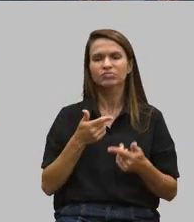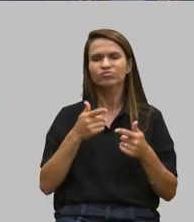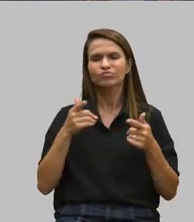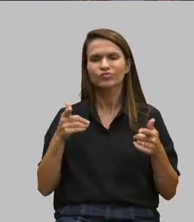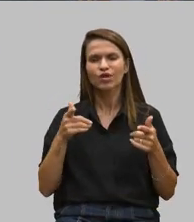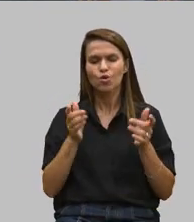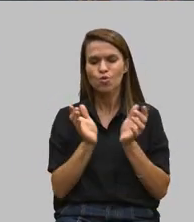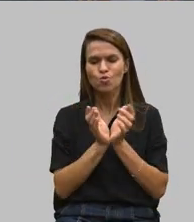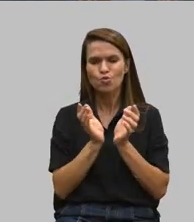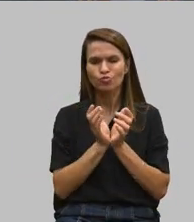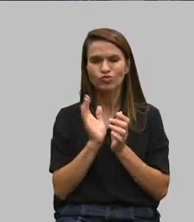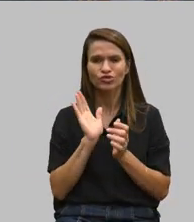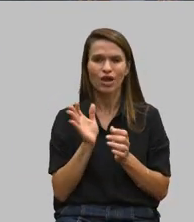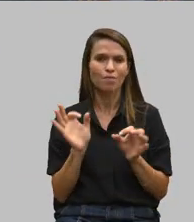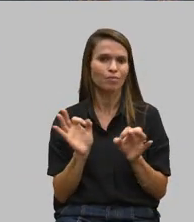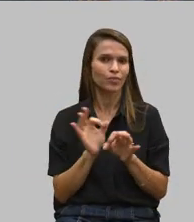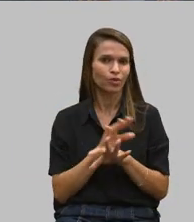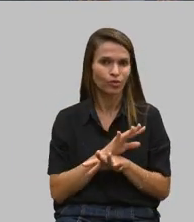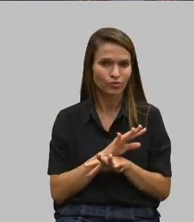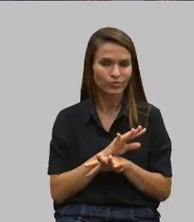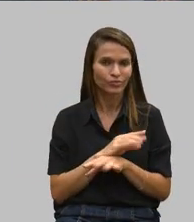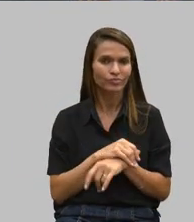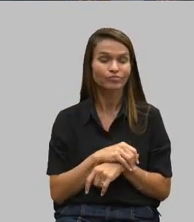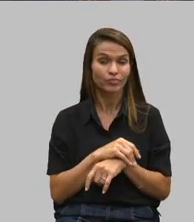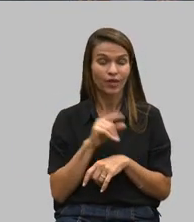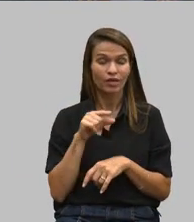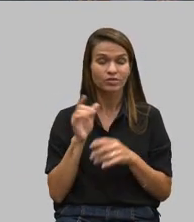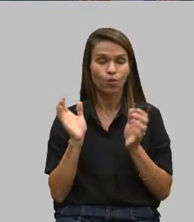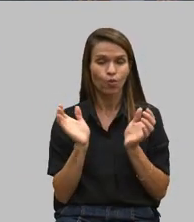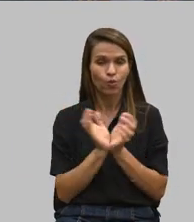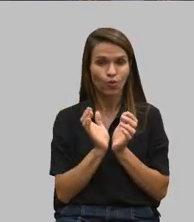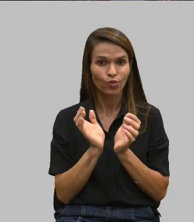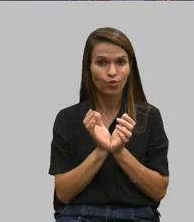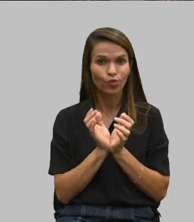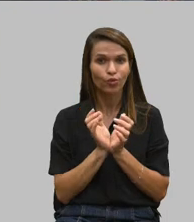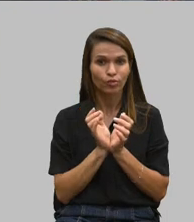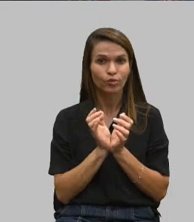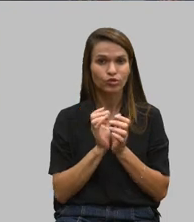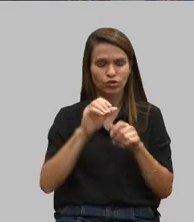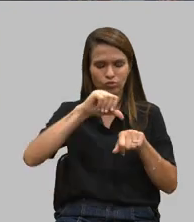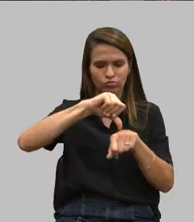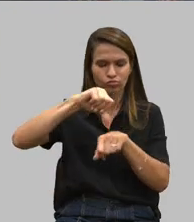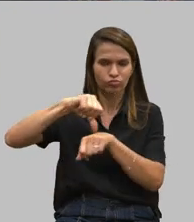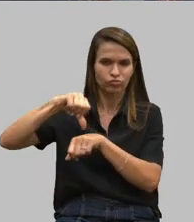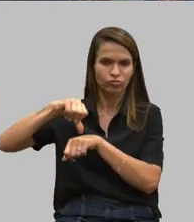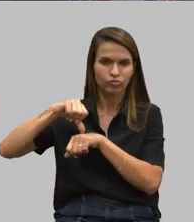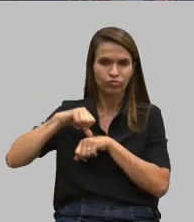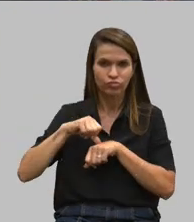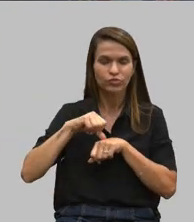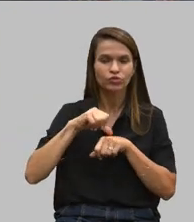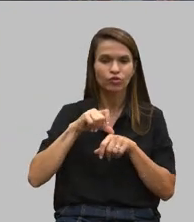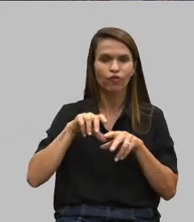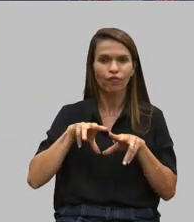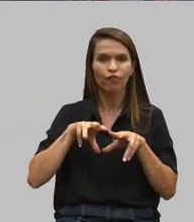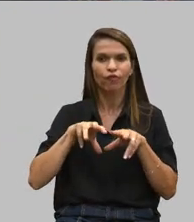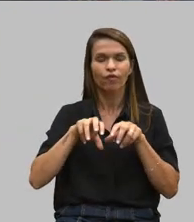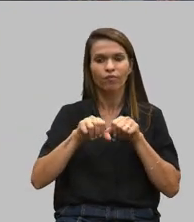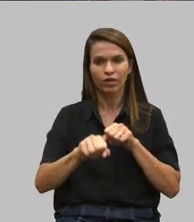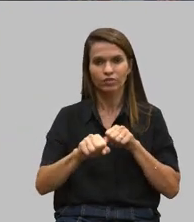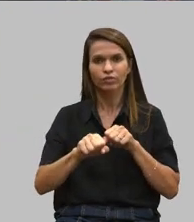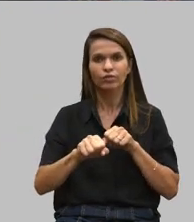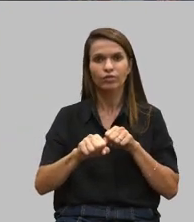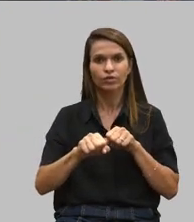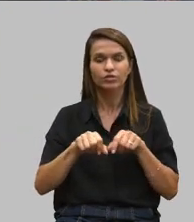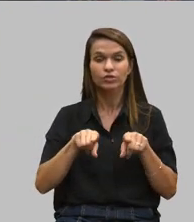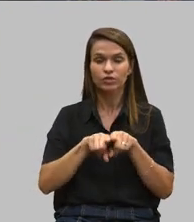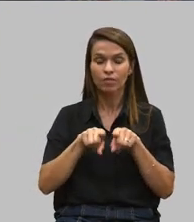estabelecida e são redes de grandes centros formadores Eh vamos crescer no transplante de